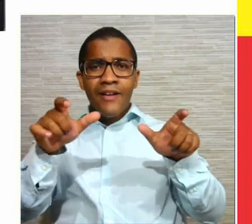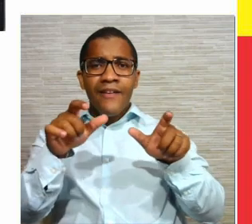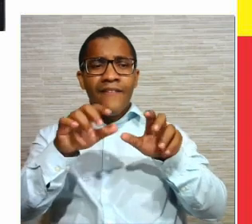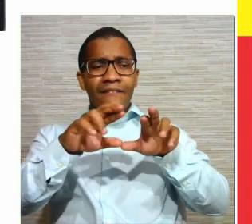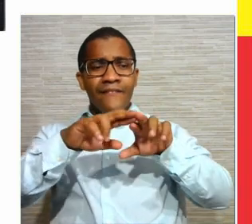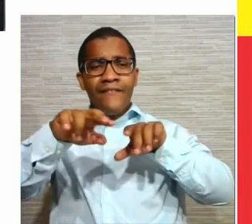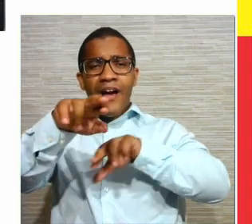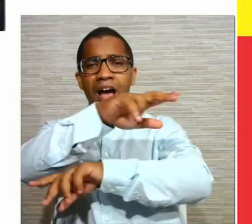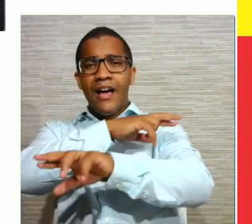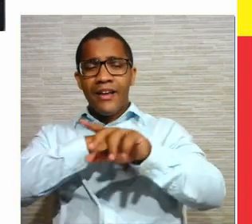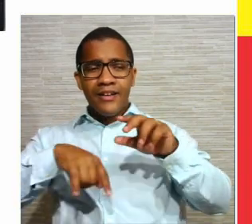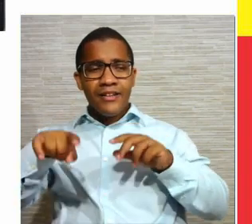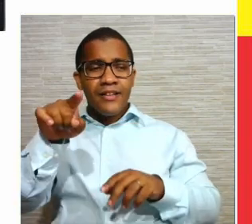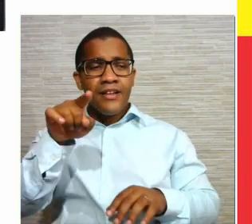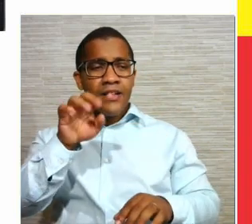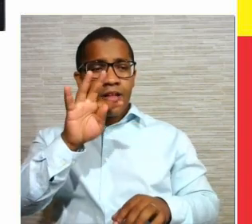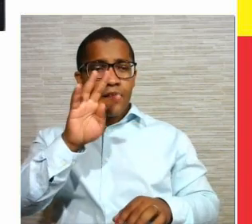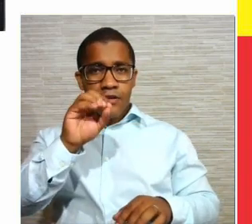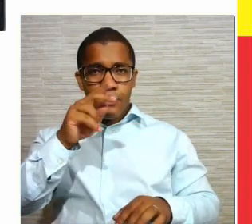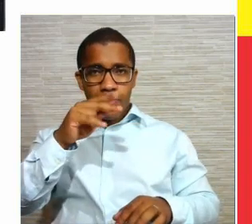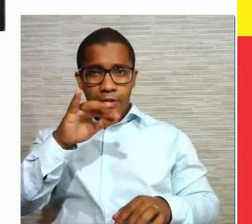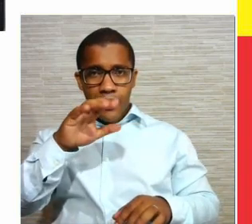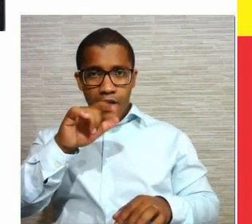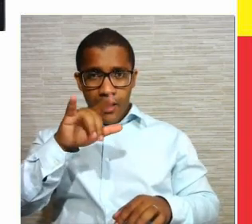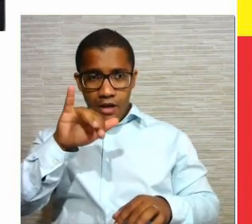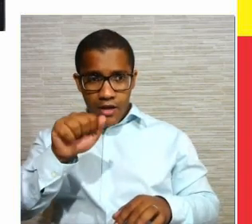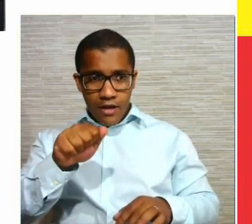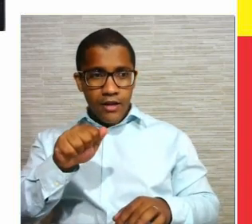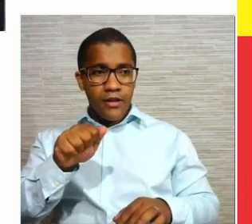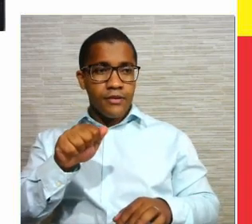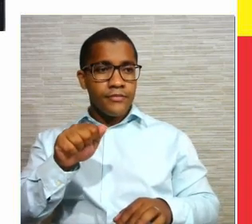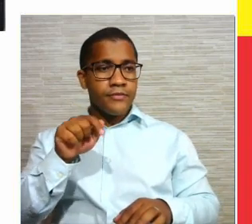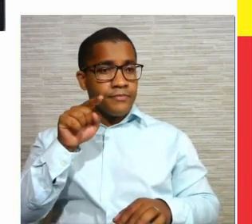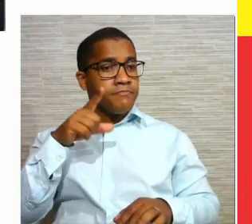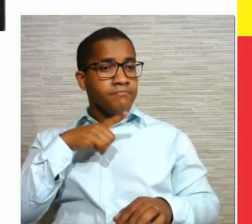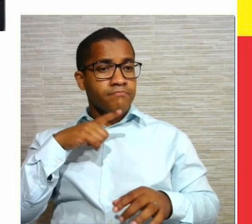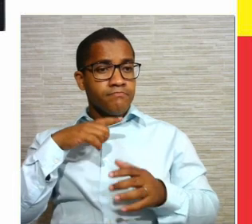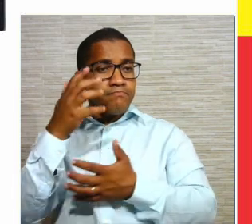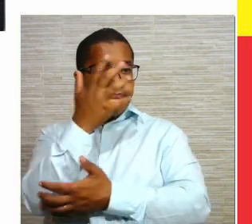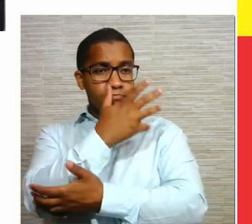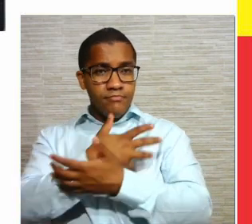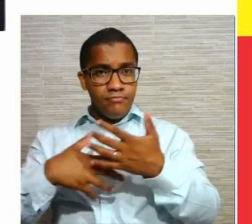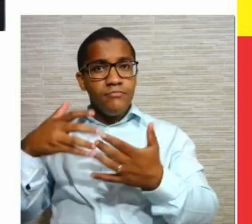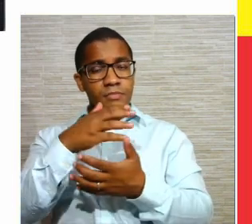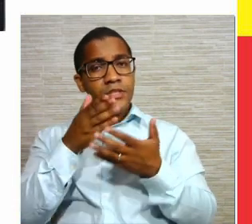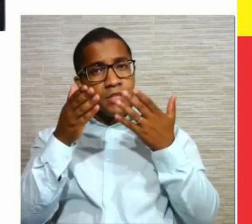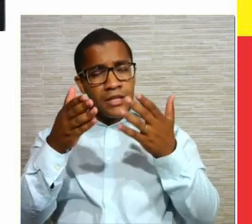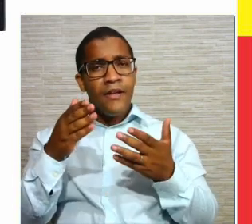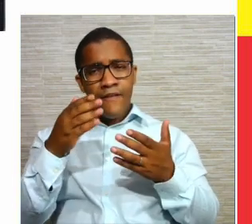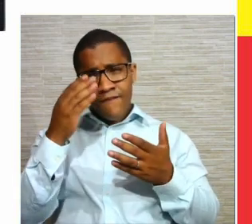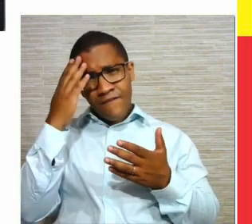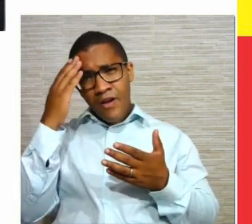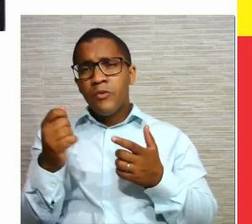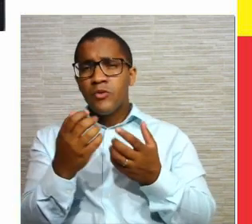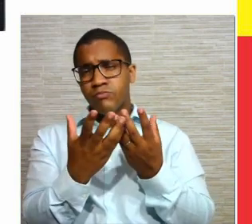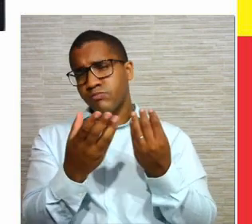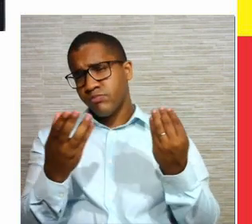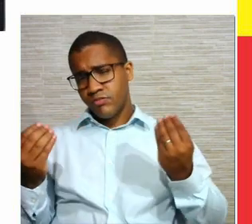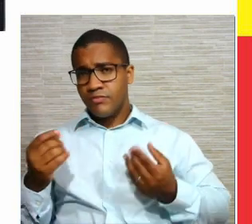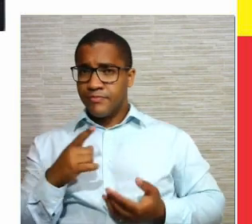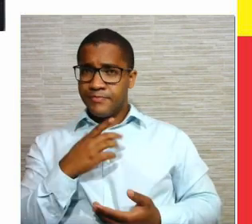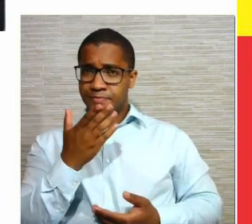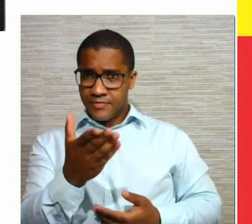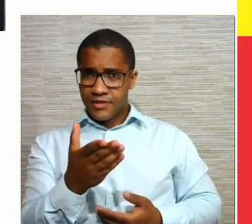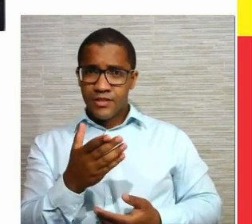o Tropicalia Opponent Circense, que foi um álbum lançado no período e, enfim, que tem vários artistas nele,